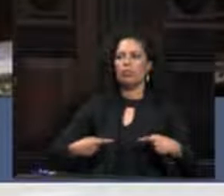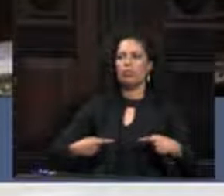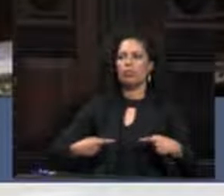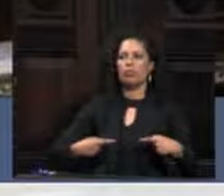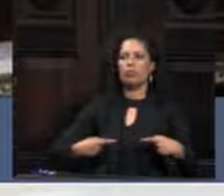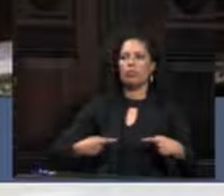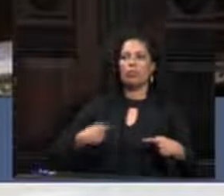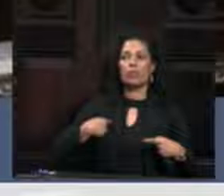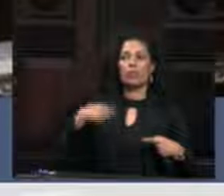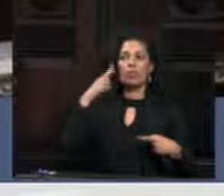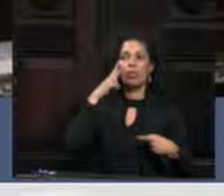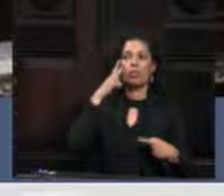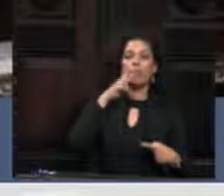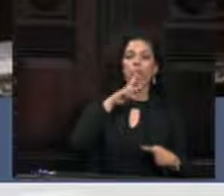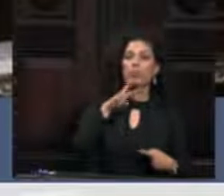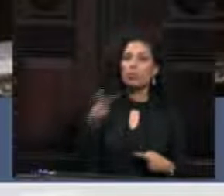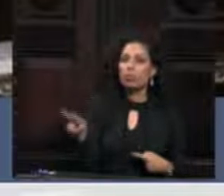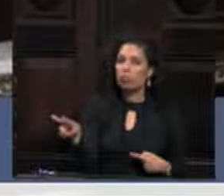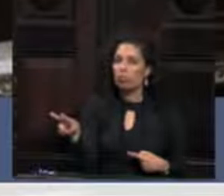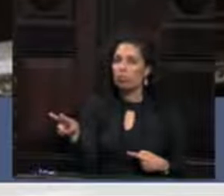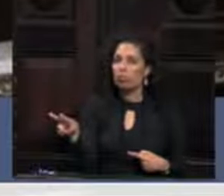que na minha visão